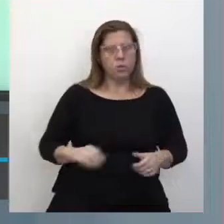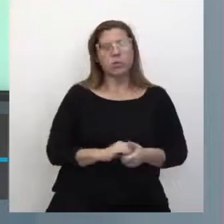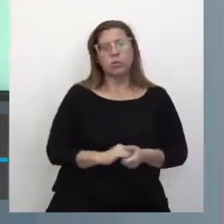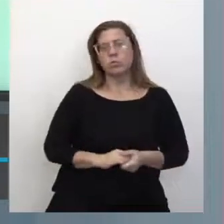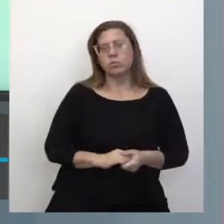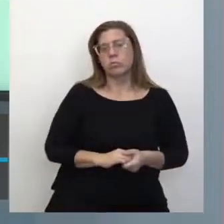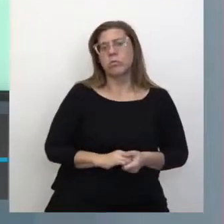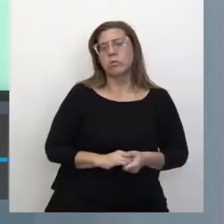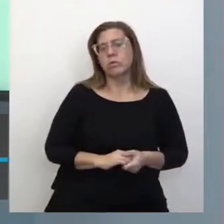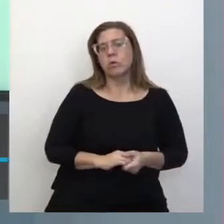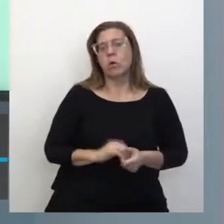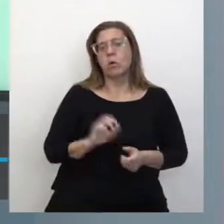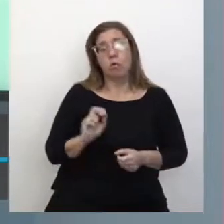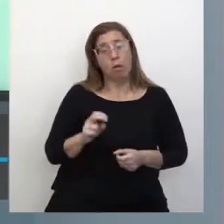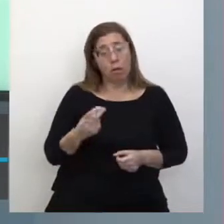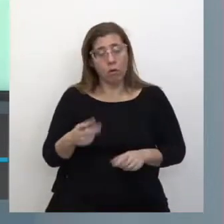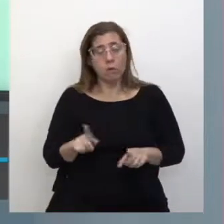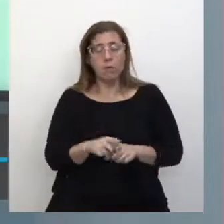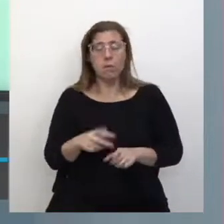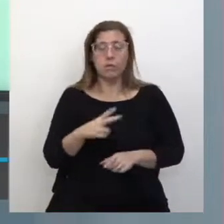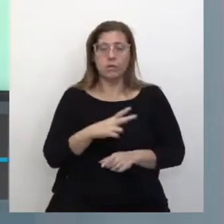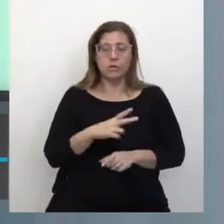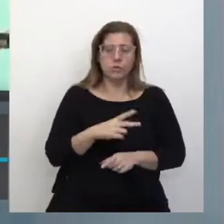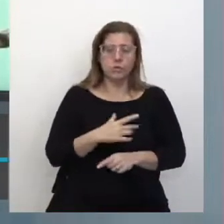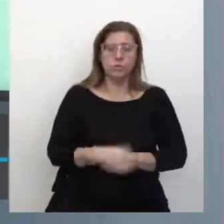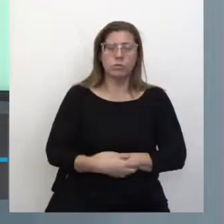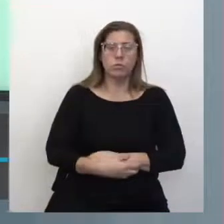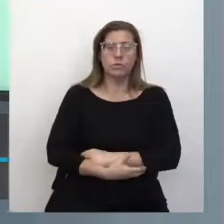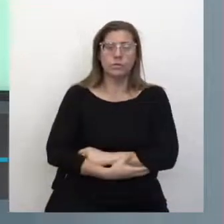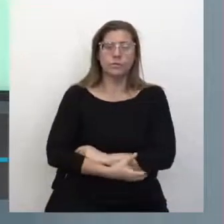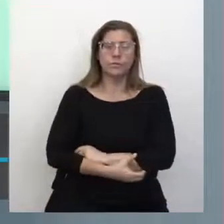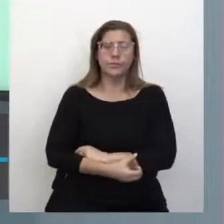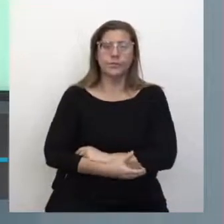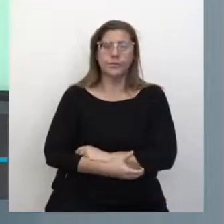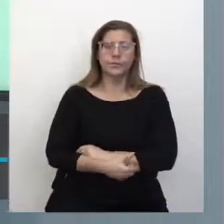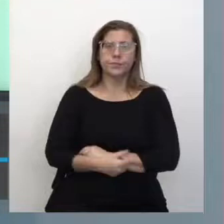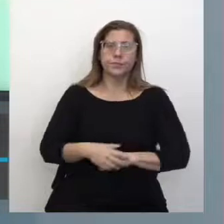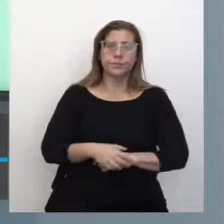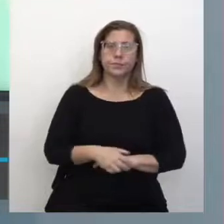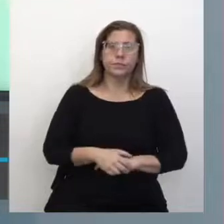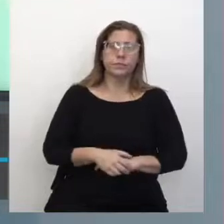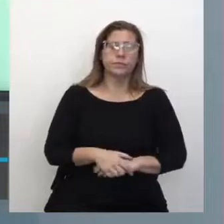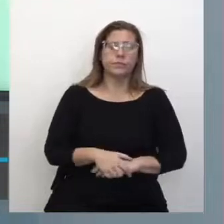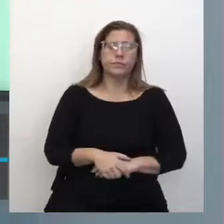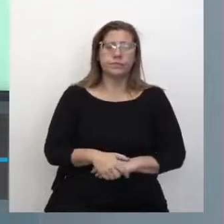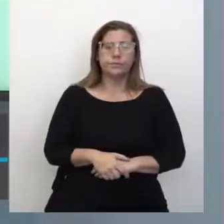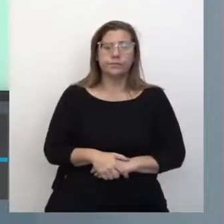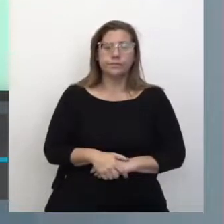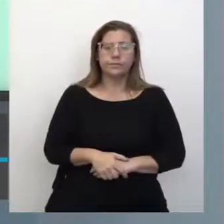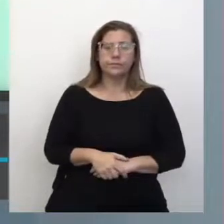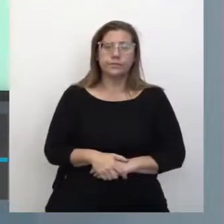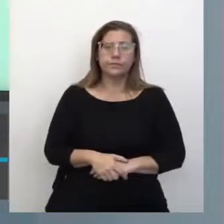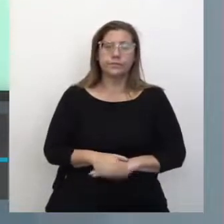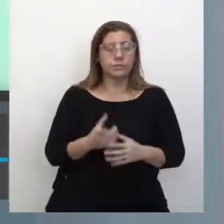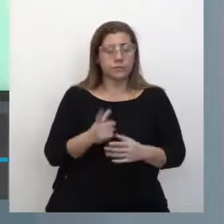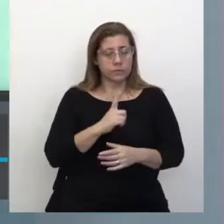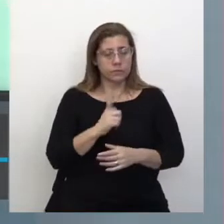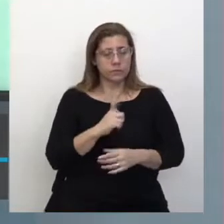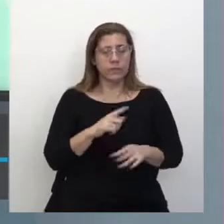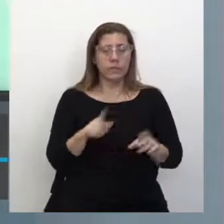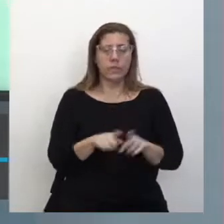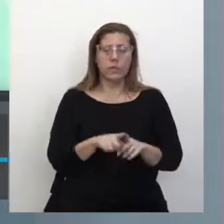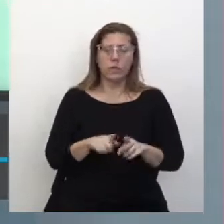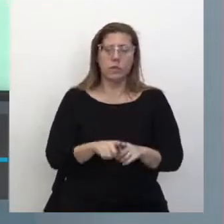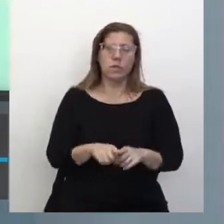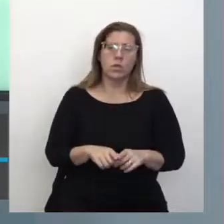pertencer à iniciativa pública, como ser privado, né, ser parte aí de alguma corporação, de alguma empresa, certo? E nós temos também os espaços